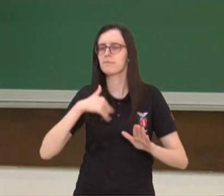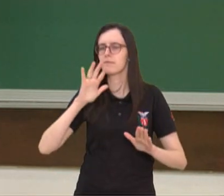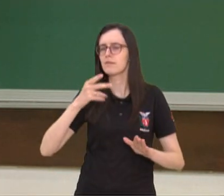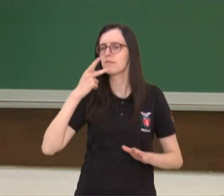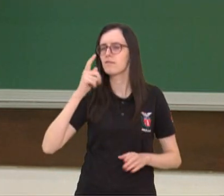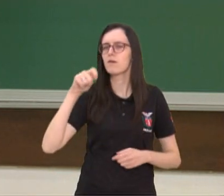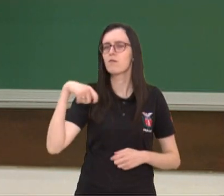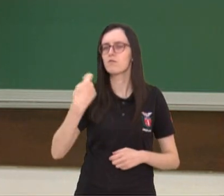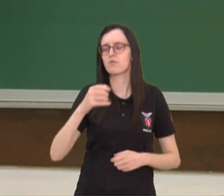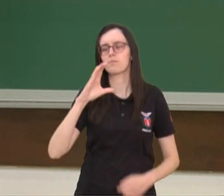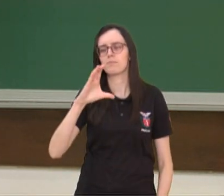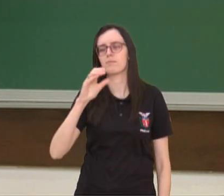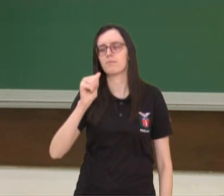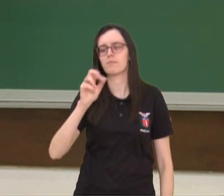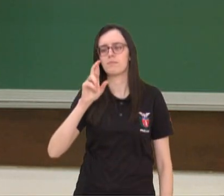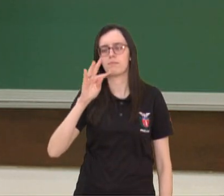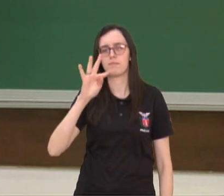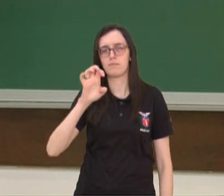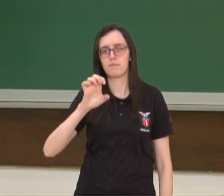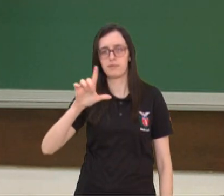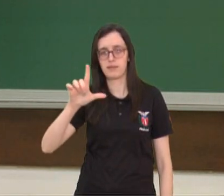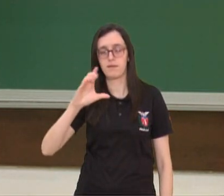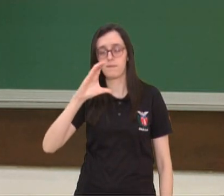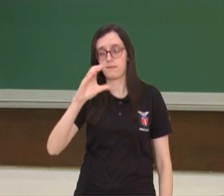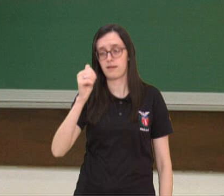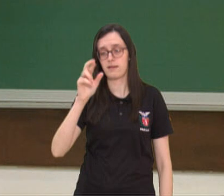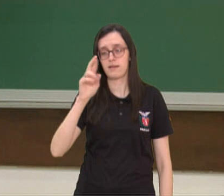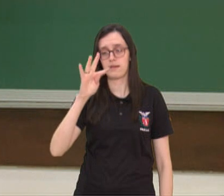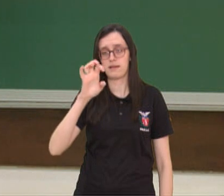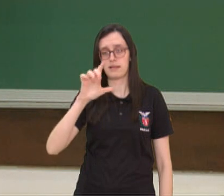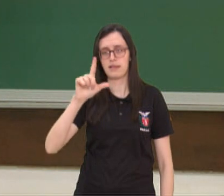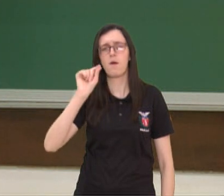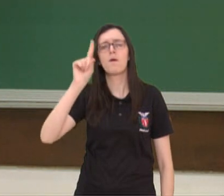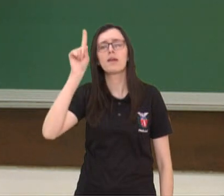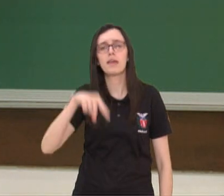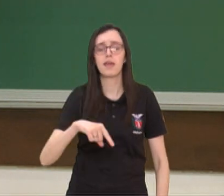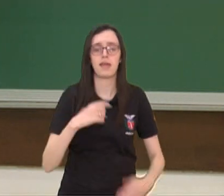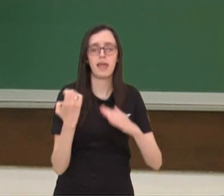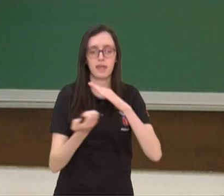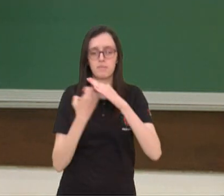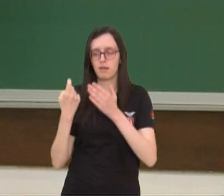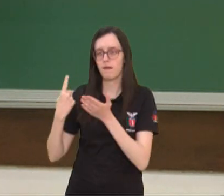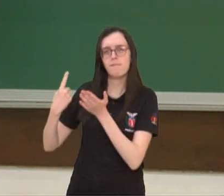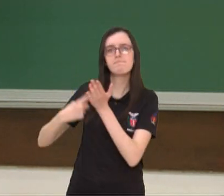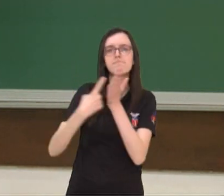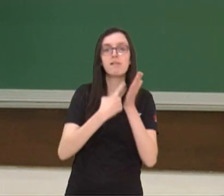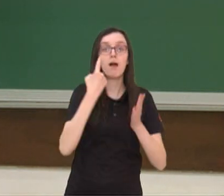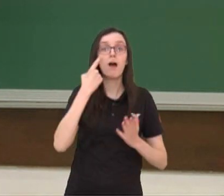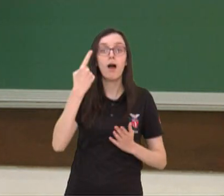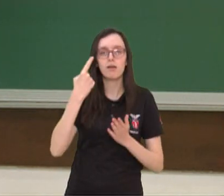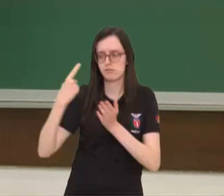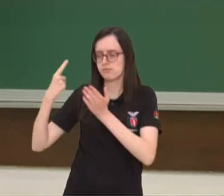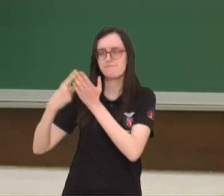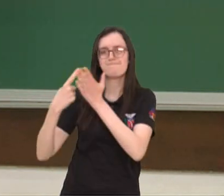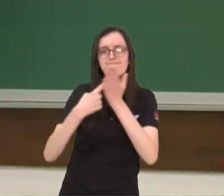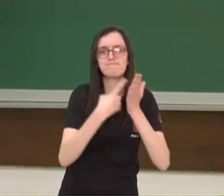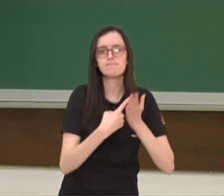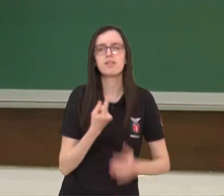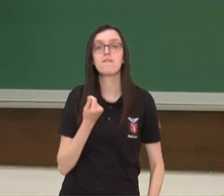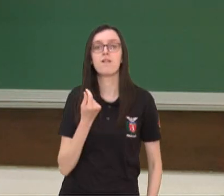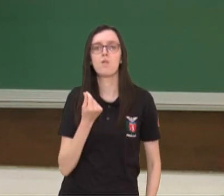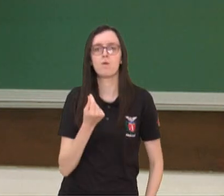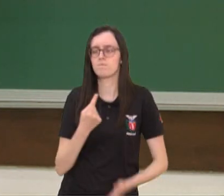sobre cartel, né? Cartel é quando empresas se unem para combinar